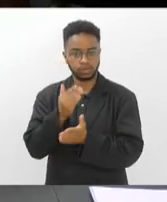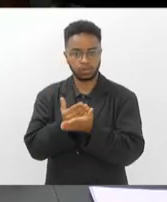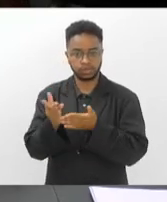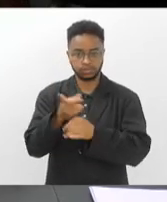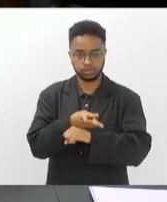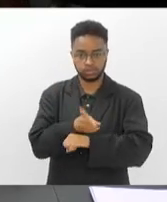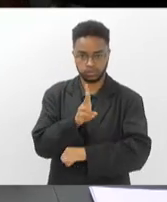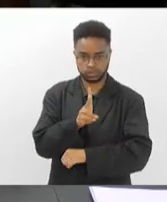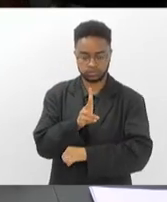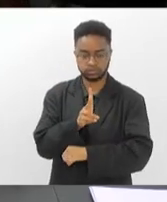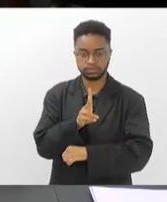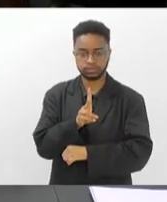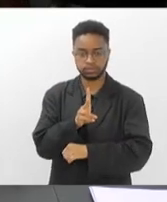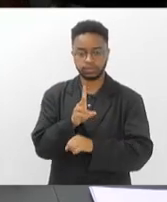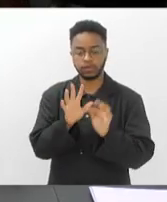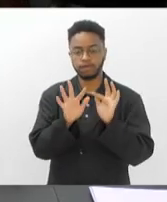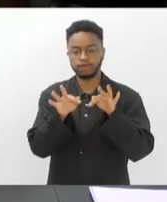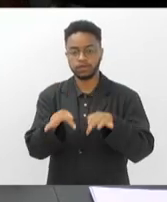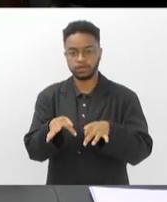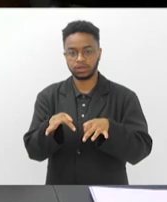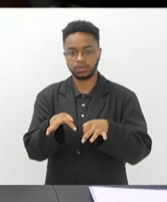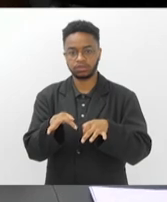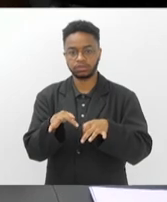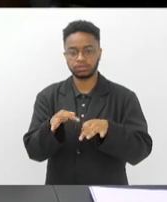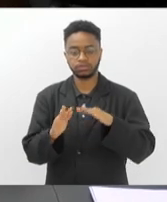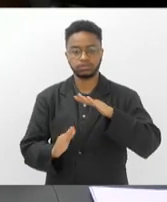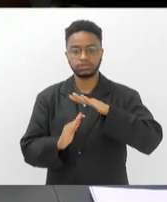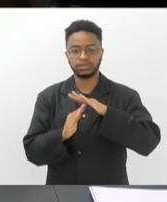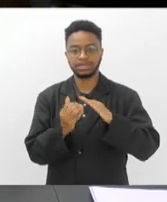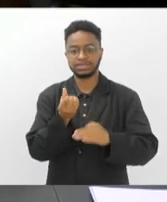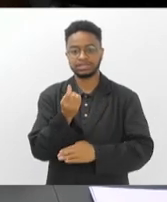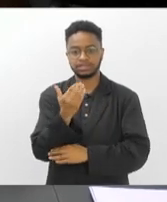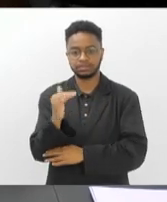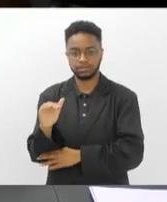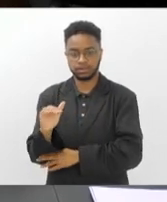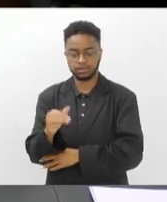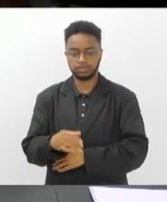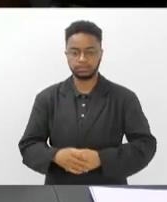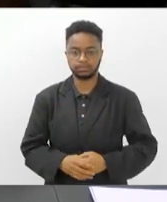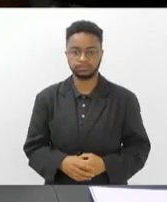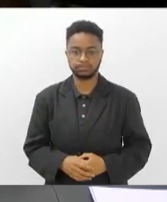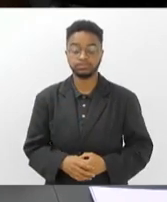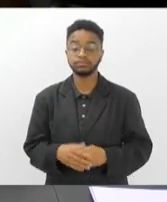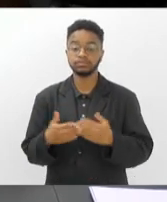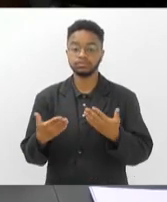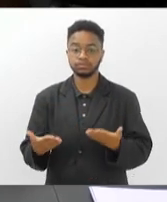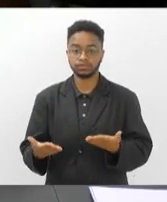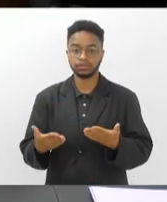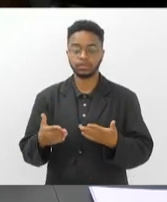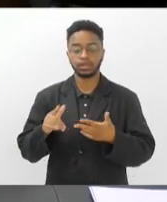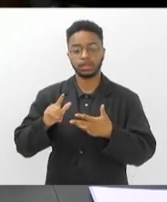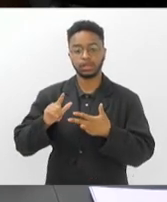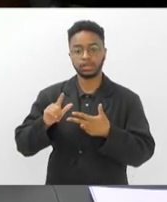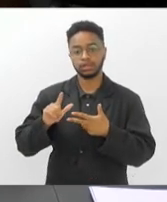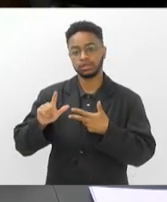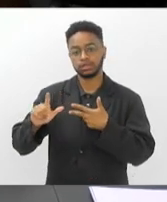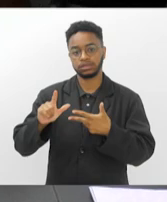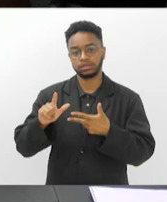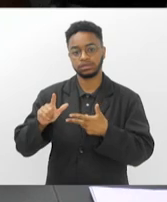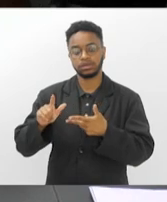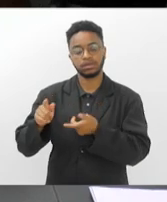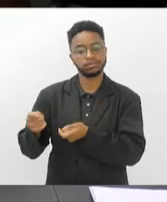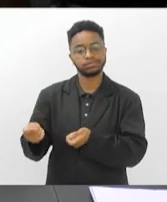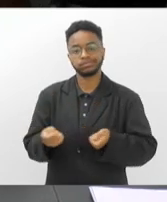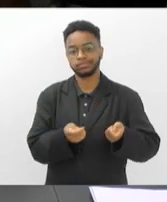14 horas e término às 18 horas e 30 minutos. Isto é, sessão ordinária